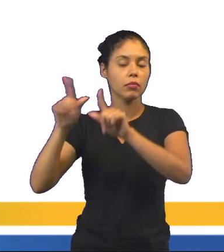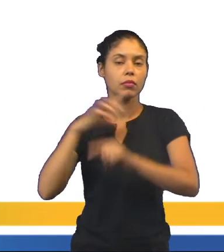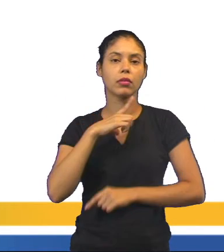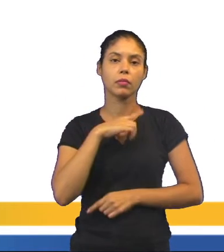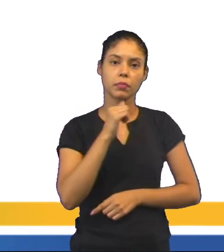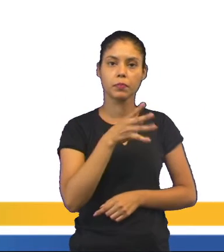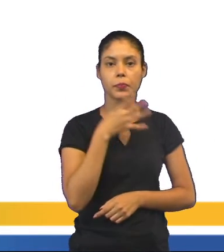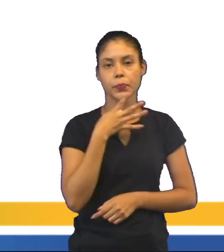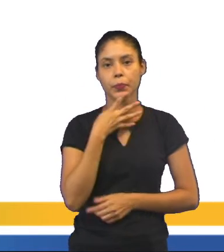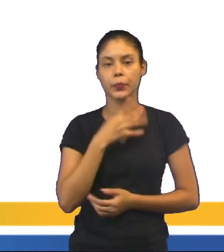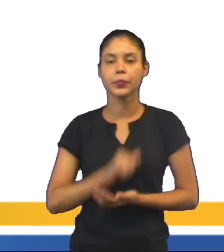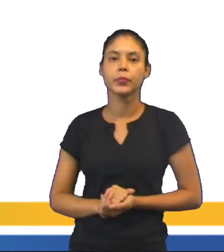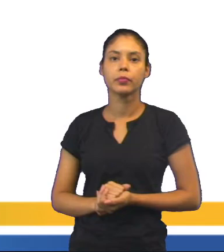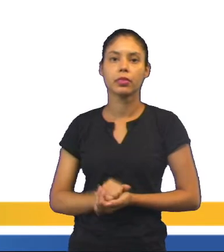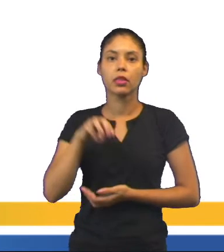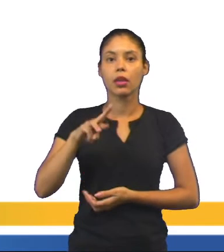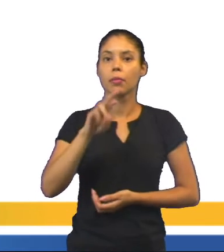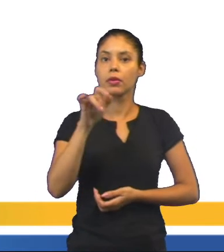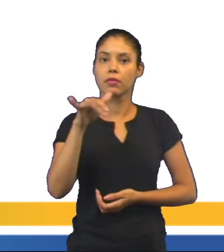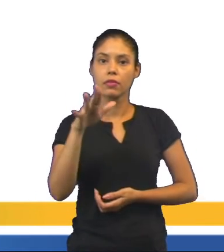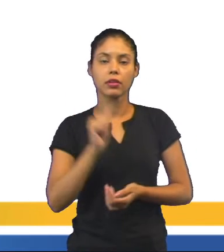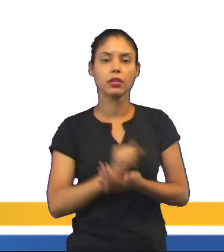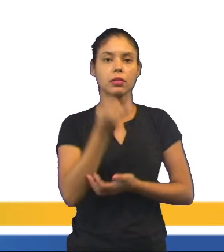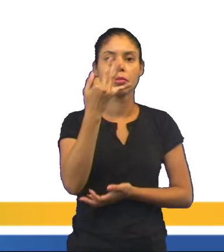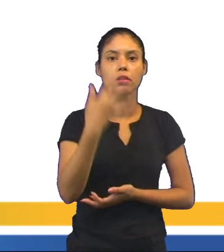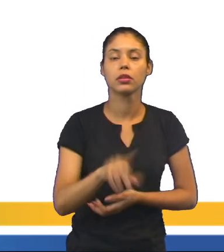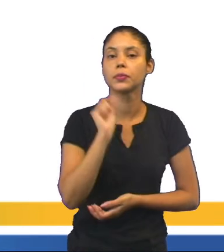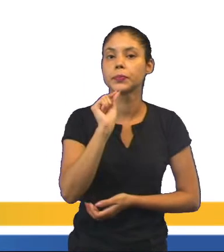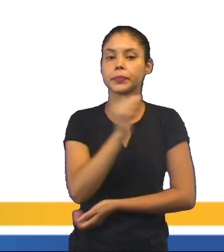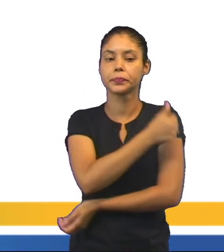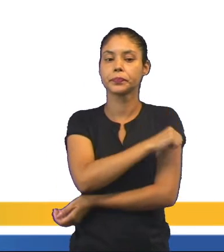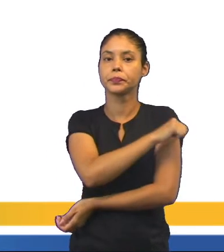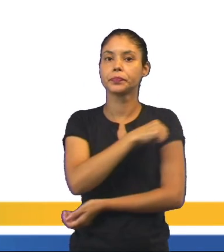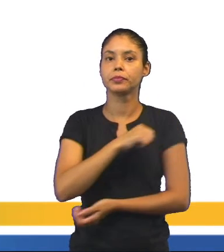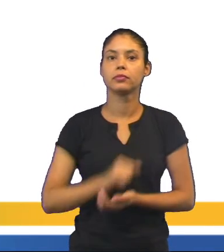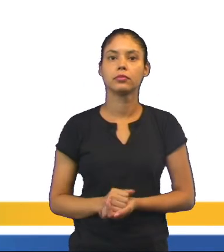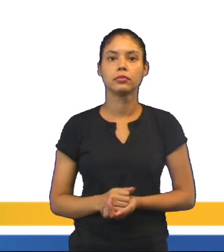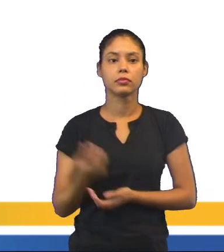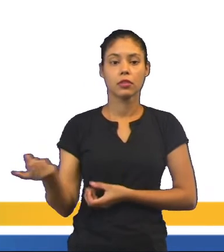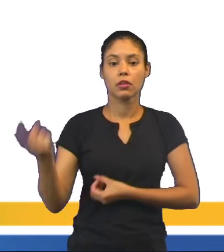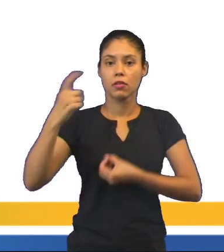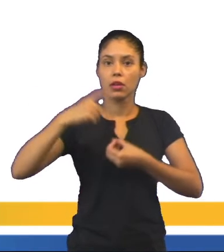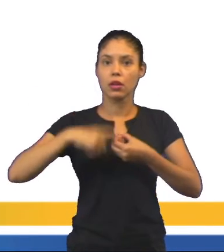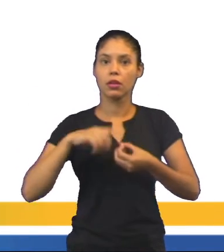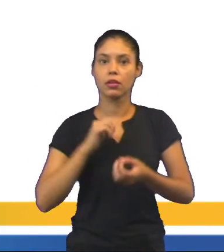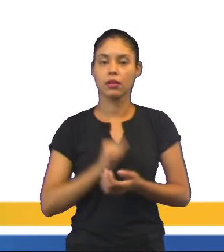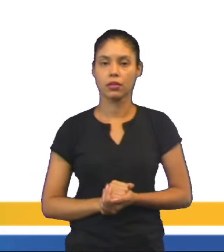tirinhas. E aí a Mafalda, ela está dizendo assim para a enfermeira: viemos